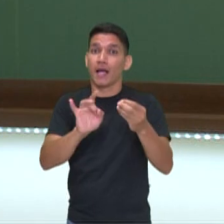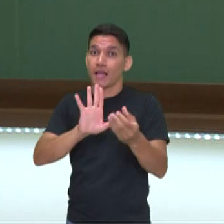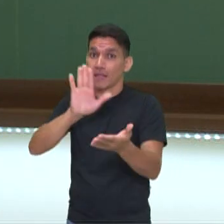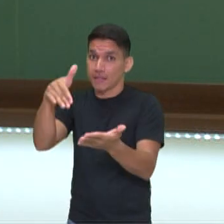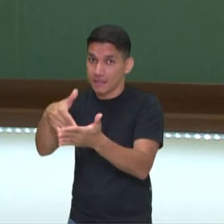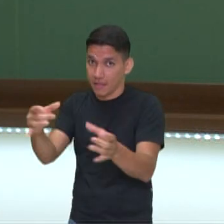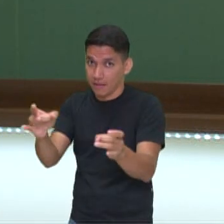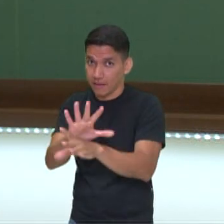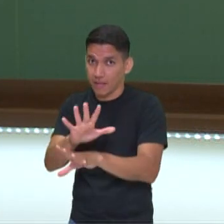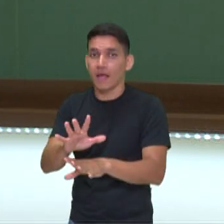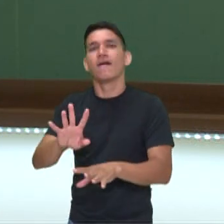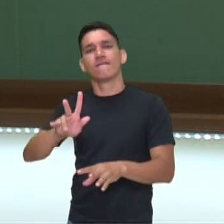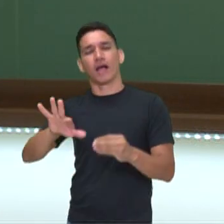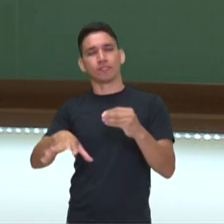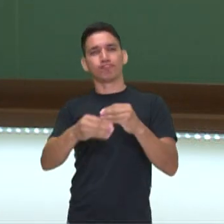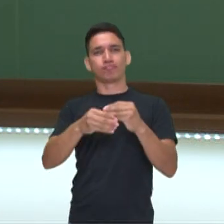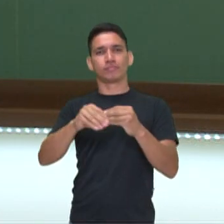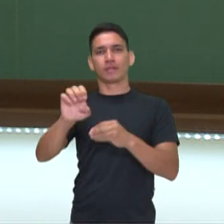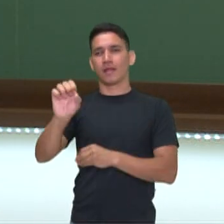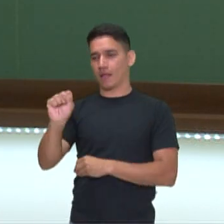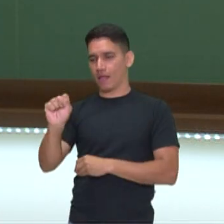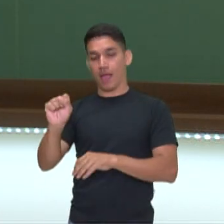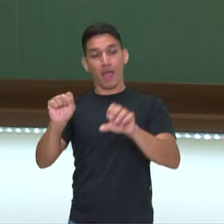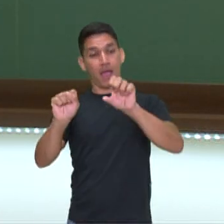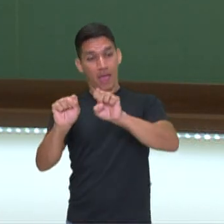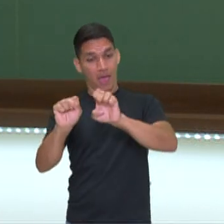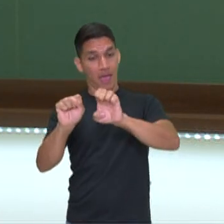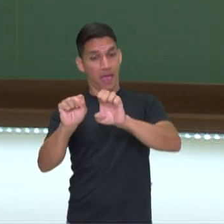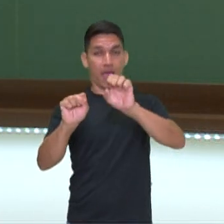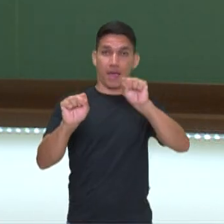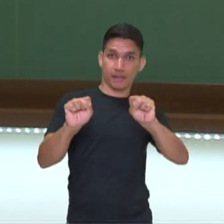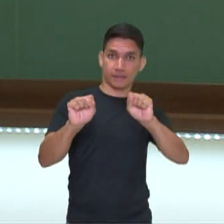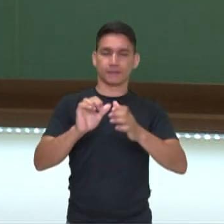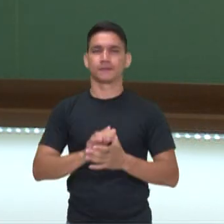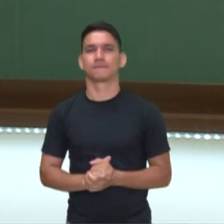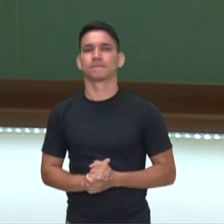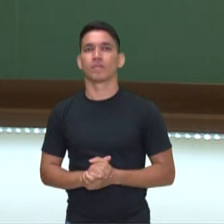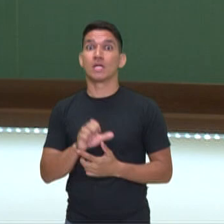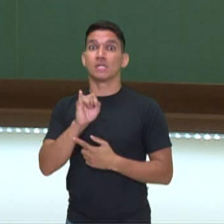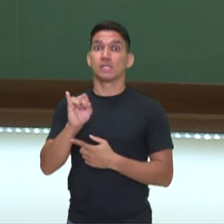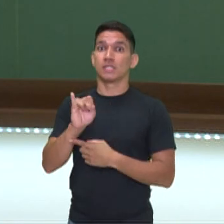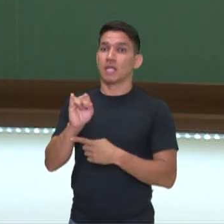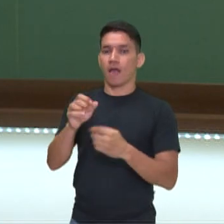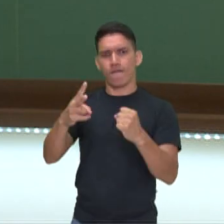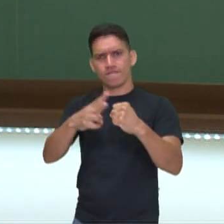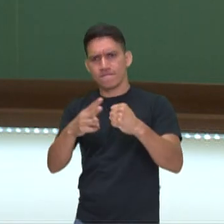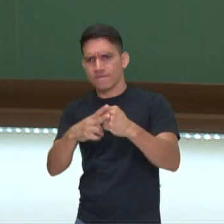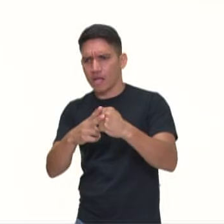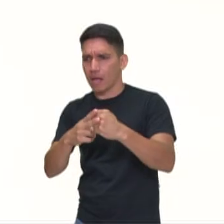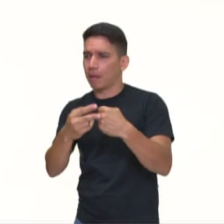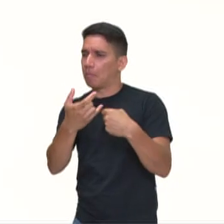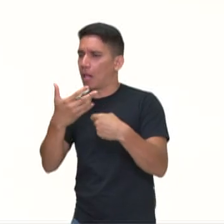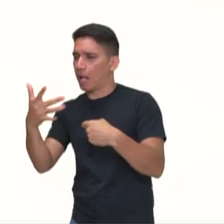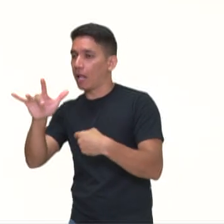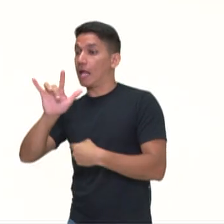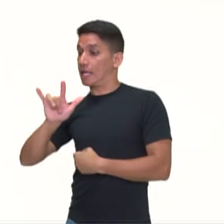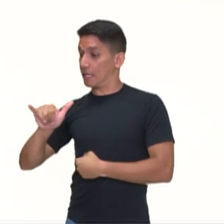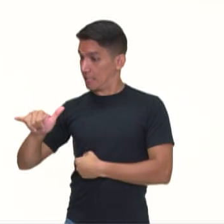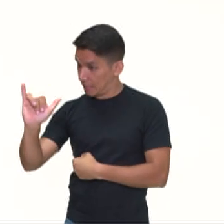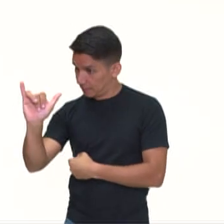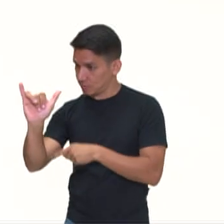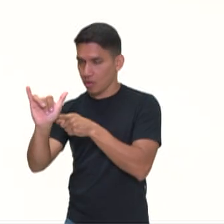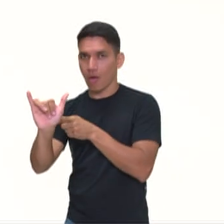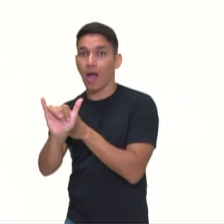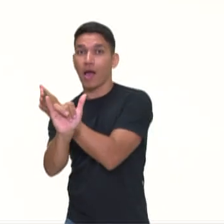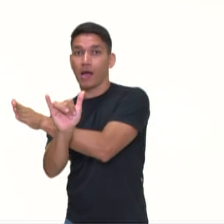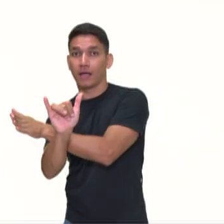situações ali, acrescentamos ES. Se o verbo terminar em Y e for precedido de consoante, eu troco o